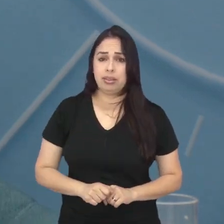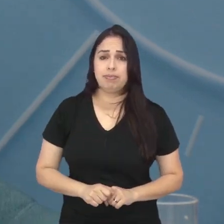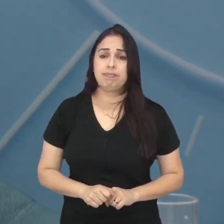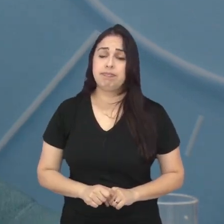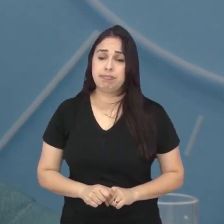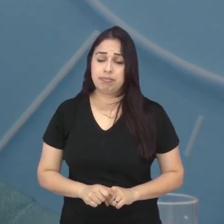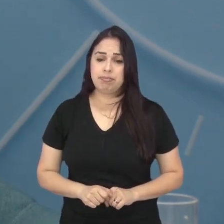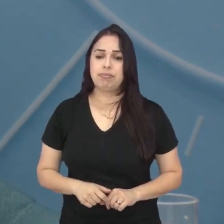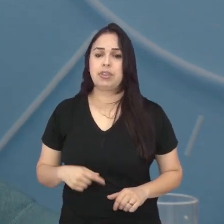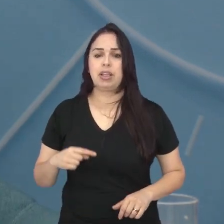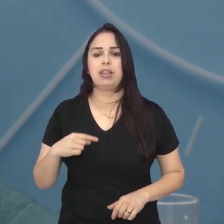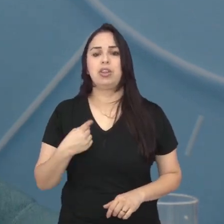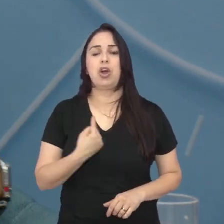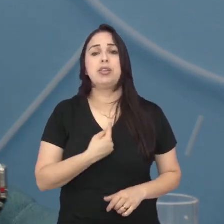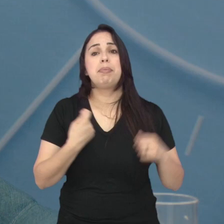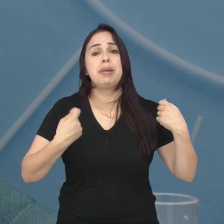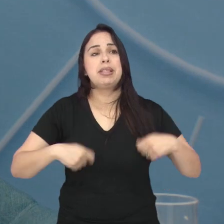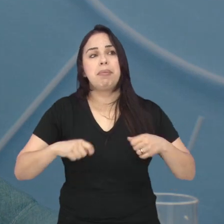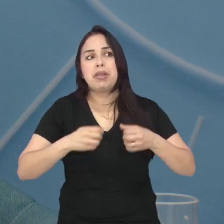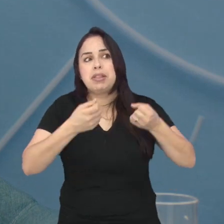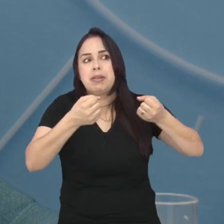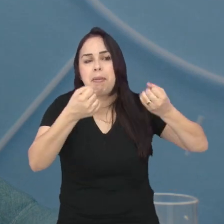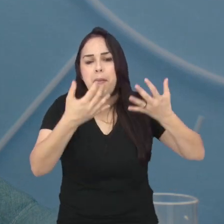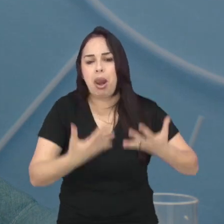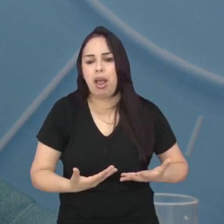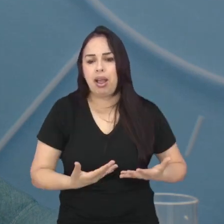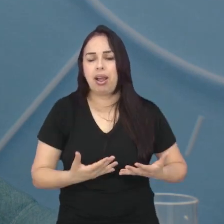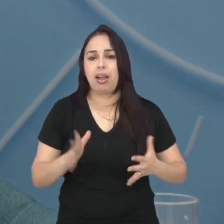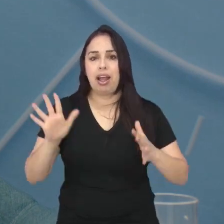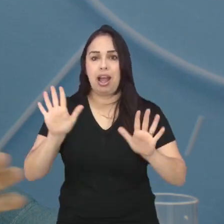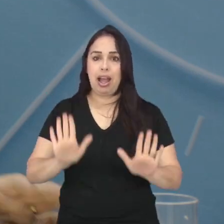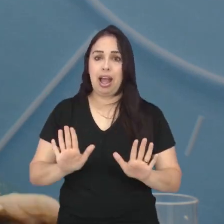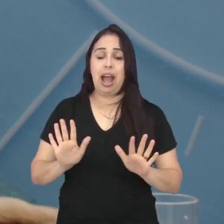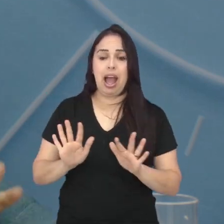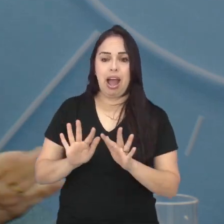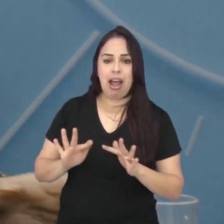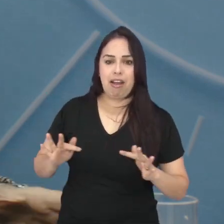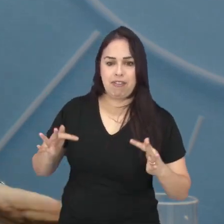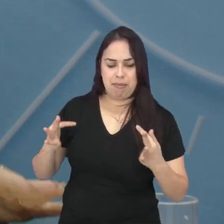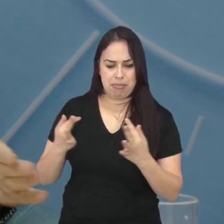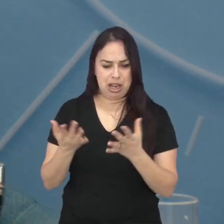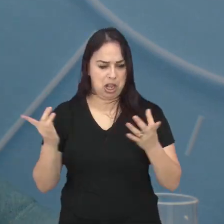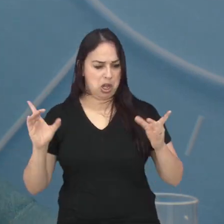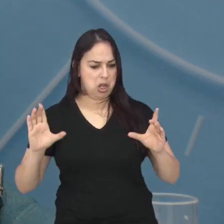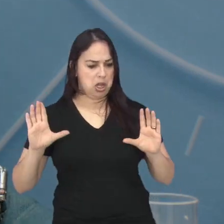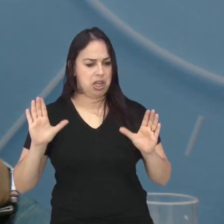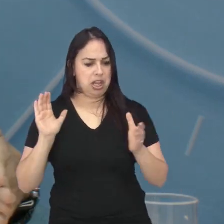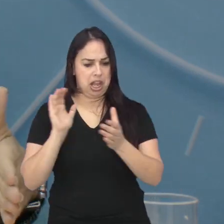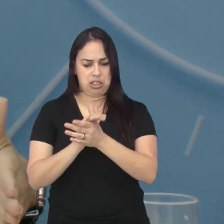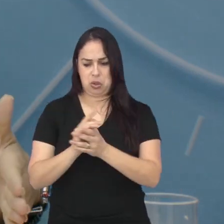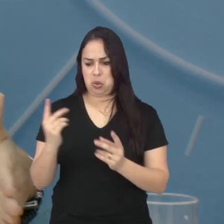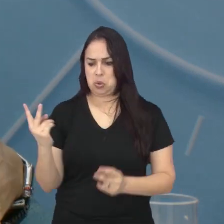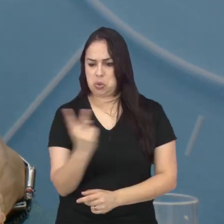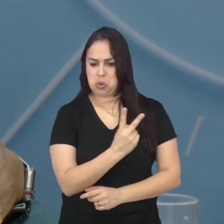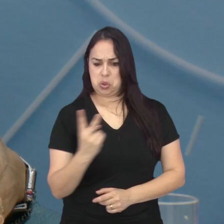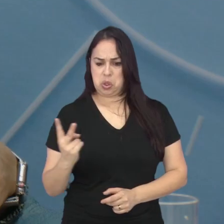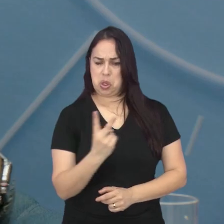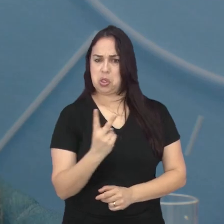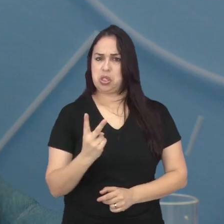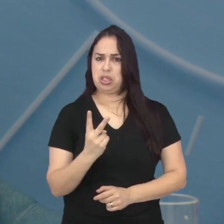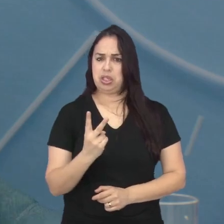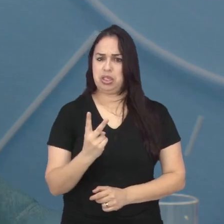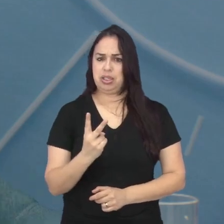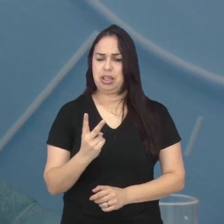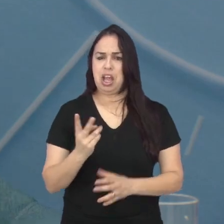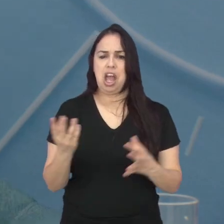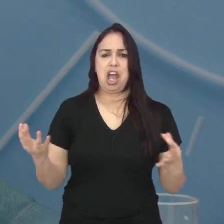assim, né? Então, a gente tem que desconstruir isso de que a família, porque está casado, casou e tem ali a mãe, o pai e o